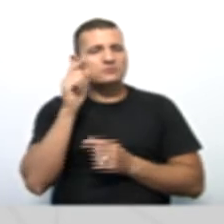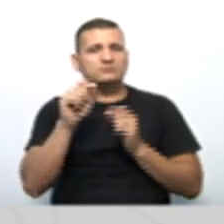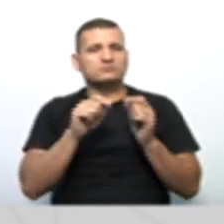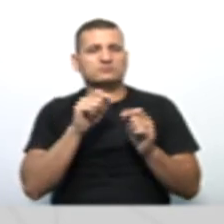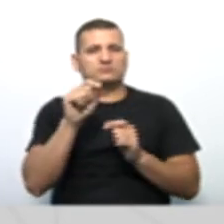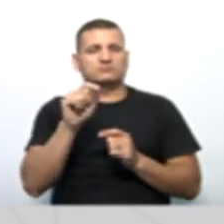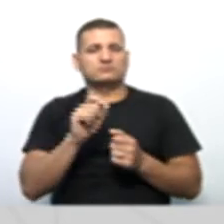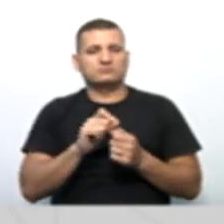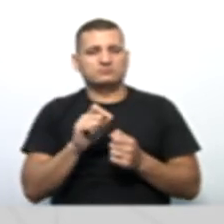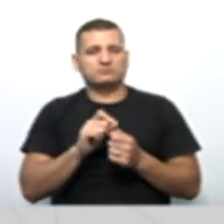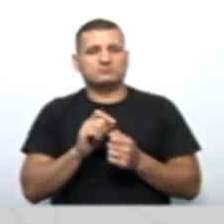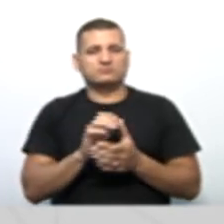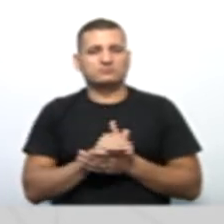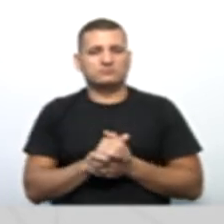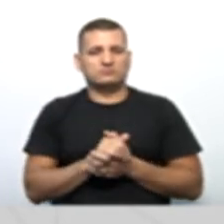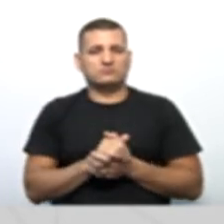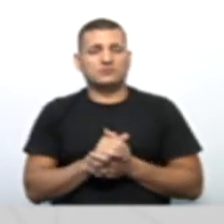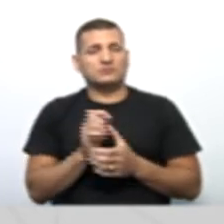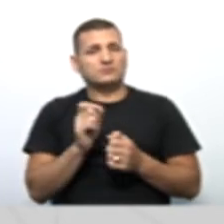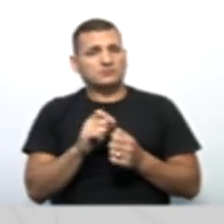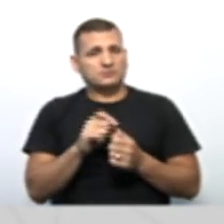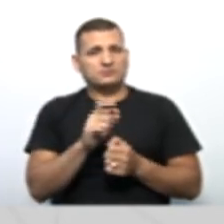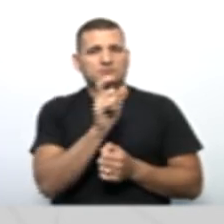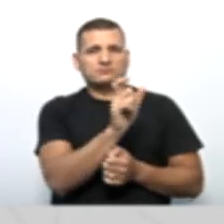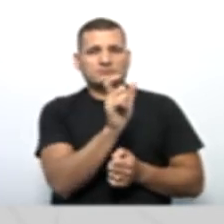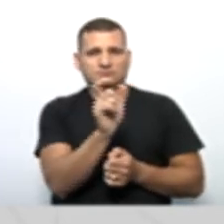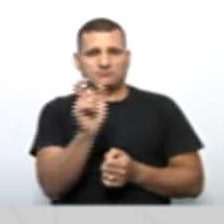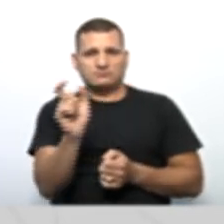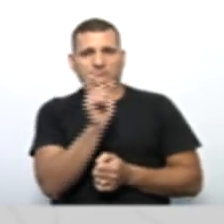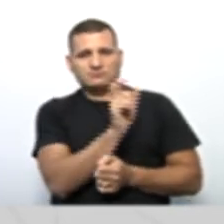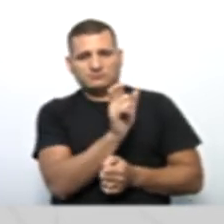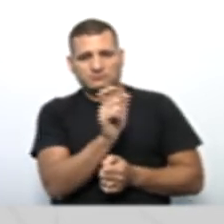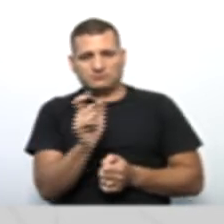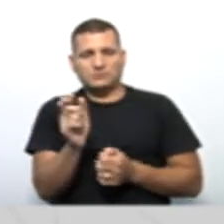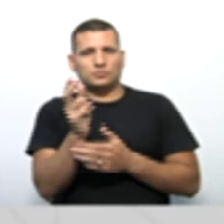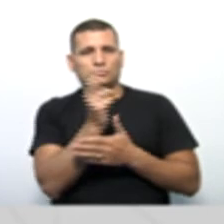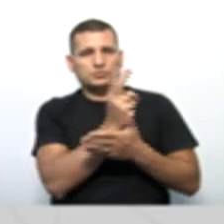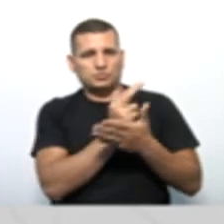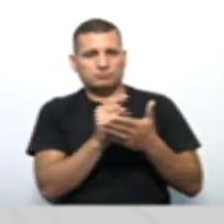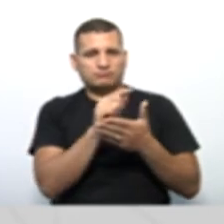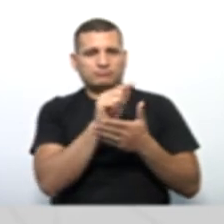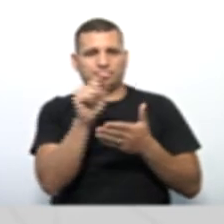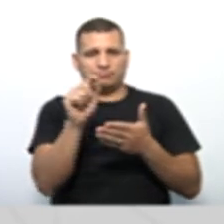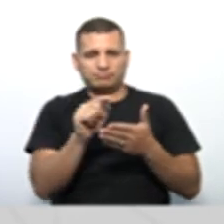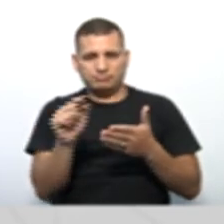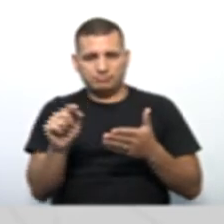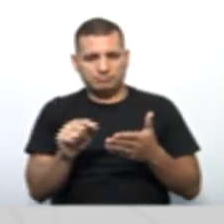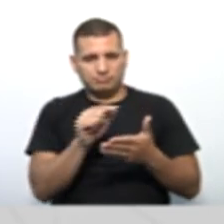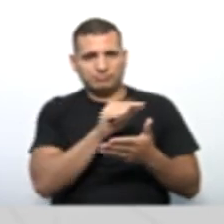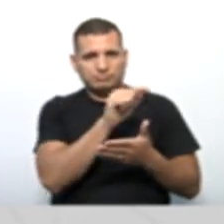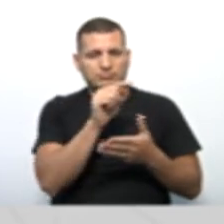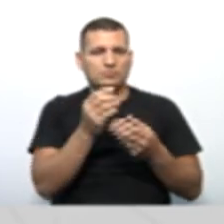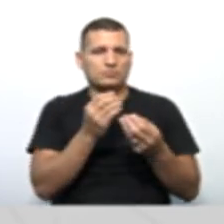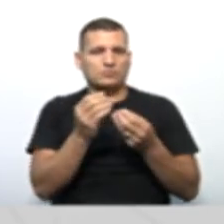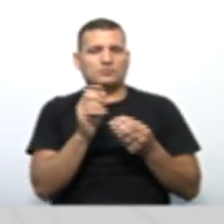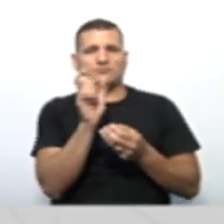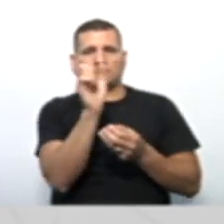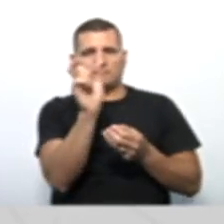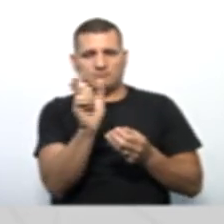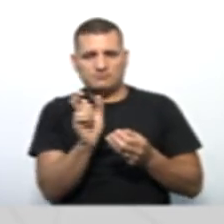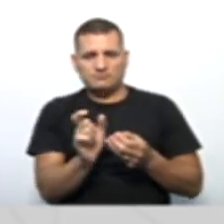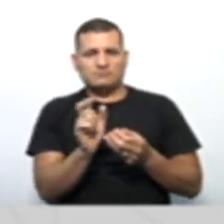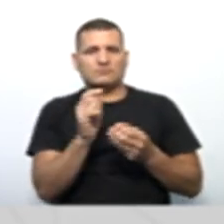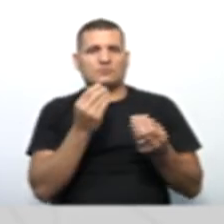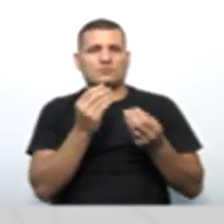é fazer um fluxograma que ela colocou o fluxograma seu entender como é que vai funcionar as páginas como é que vai funcionar os botões e os